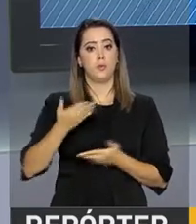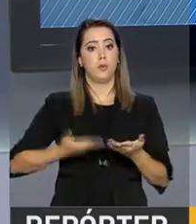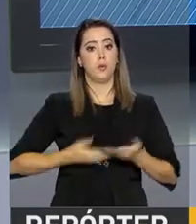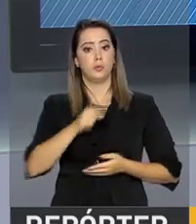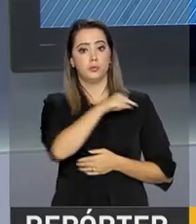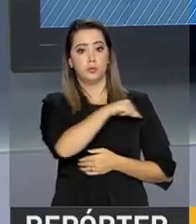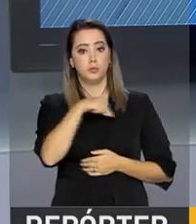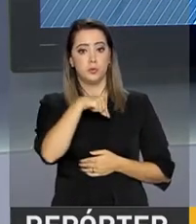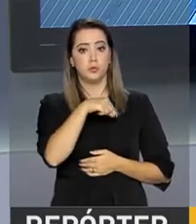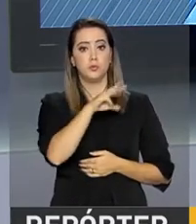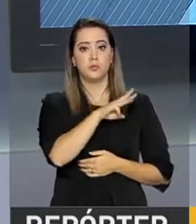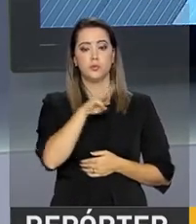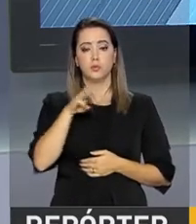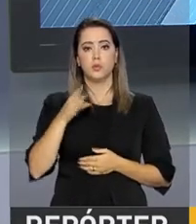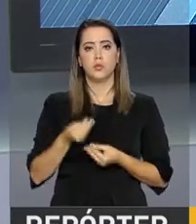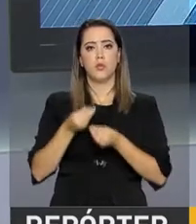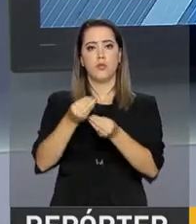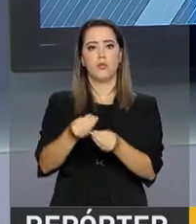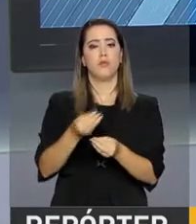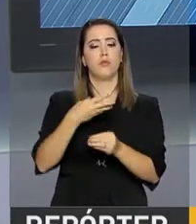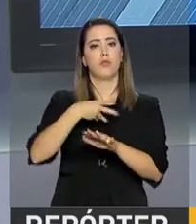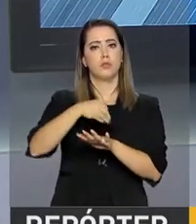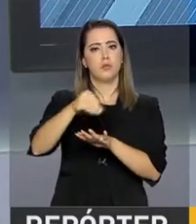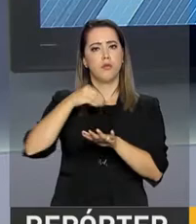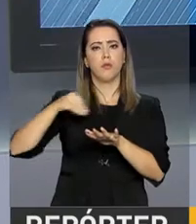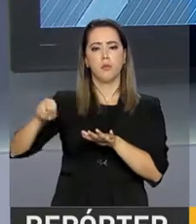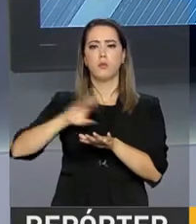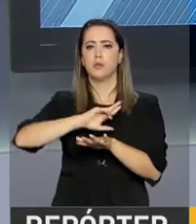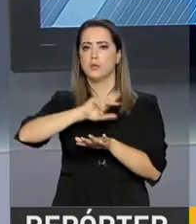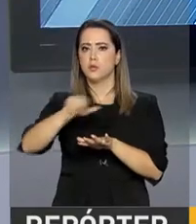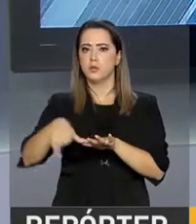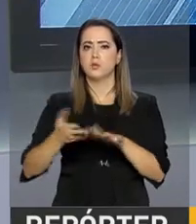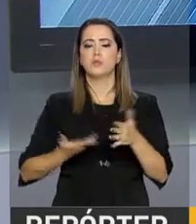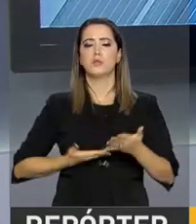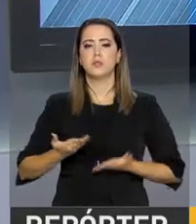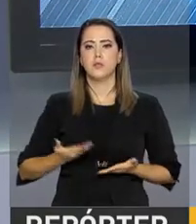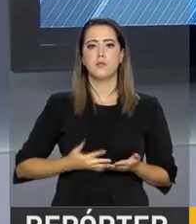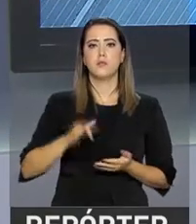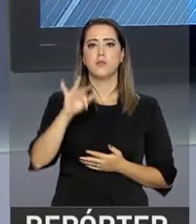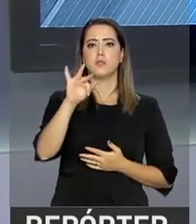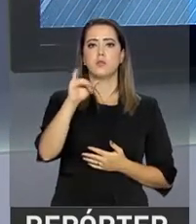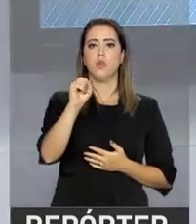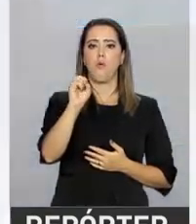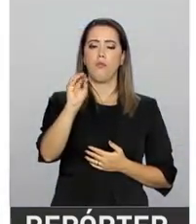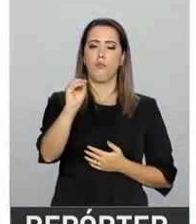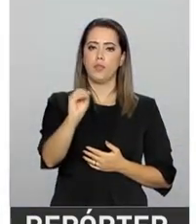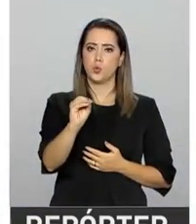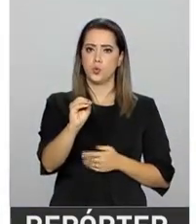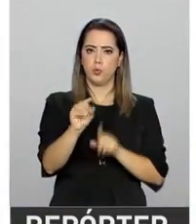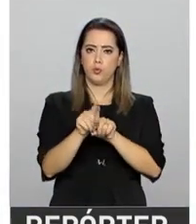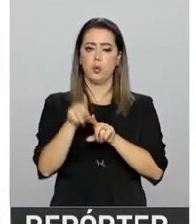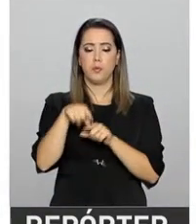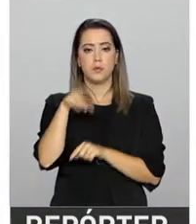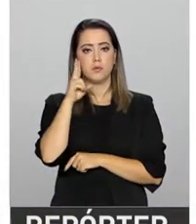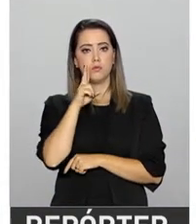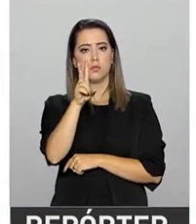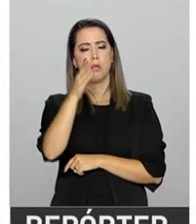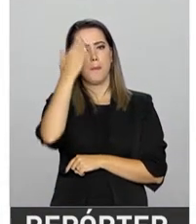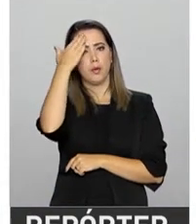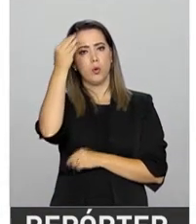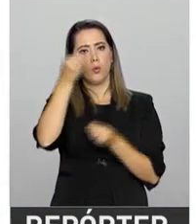disponibiliza informações e acesso aos serviços públicos prestados pelo fisco nele é possível ter acesso a orientações